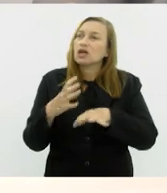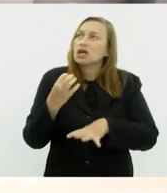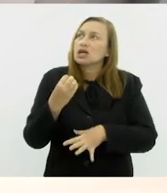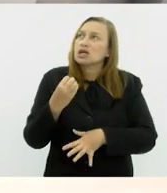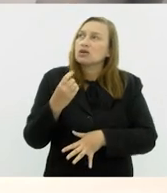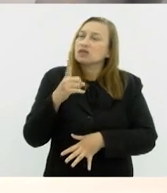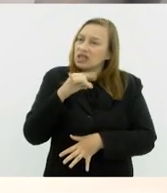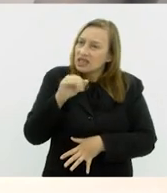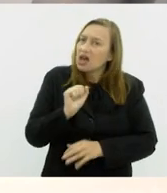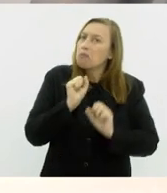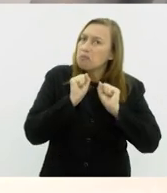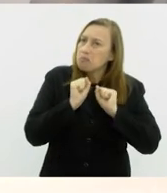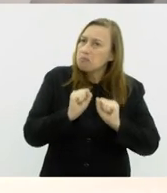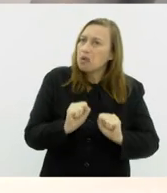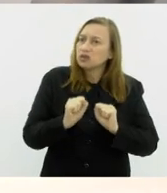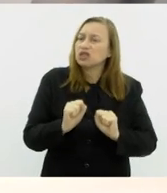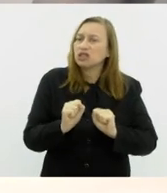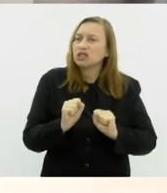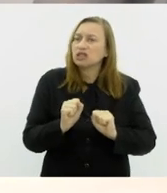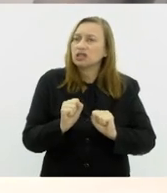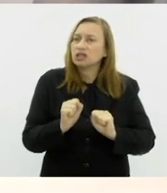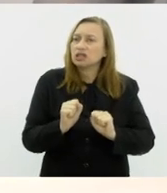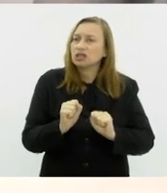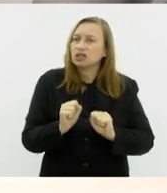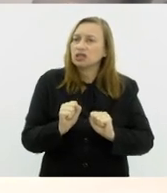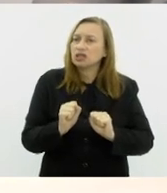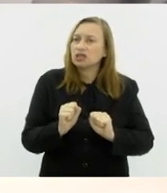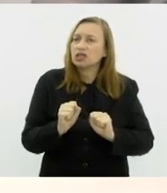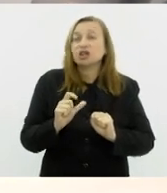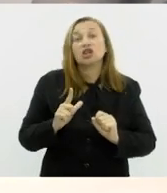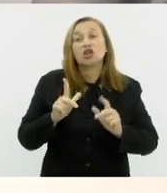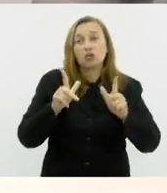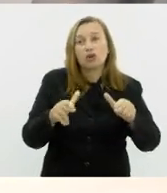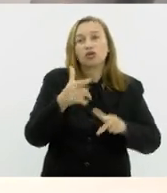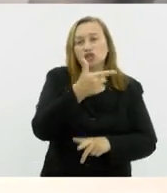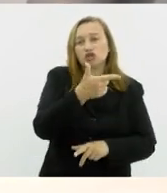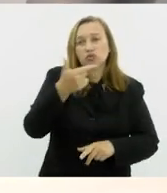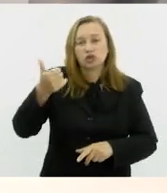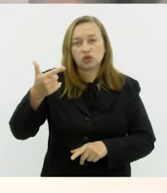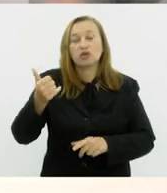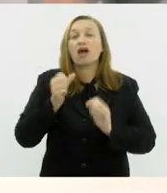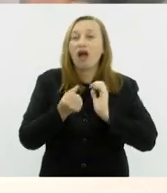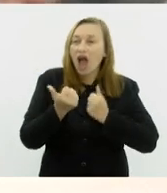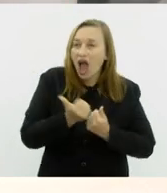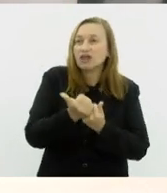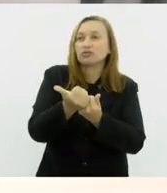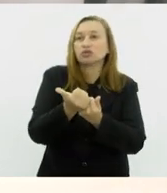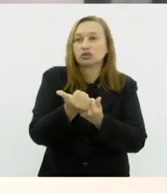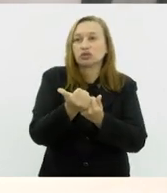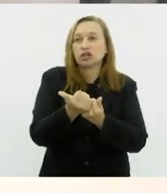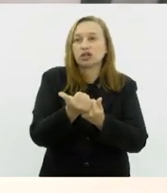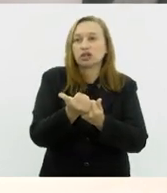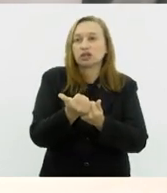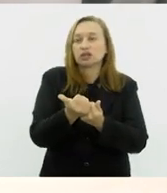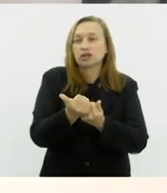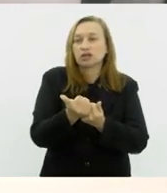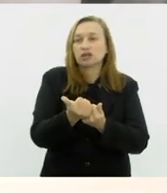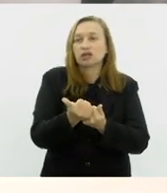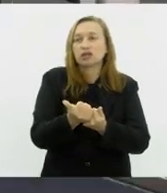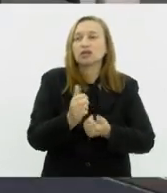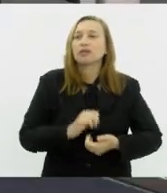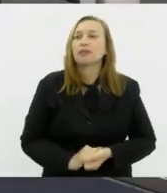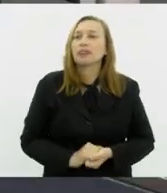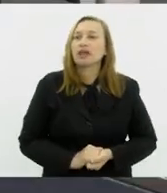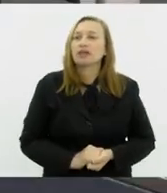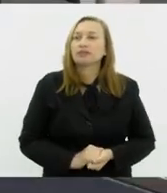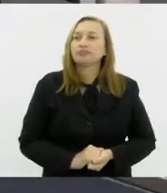o DECEA poderia, ou seja, como fez em 2012, ajudar, efetivar... Obviamente